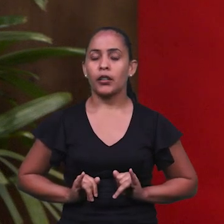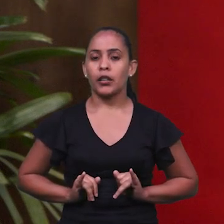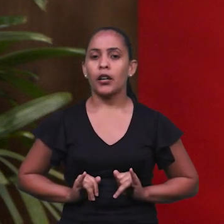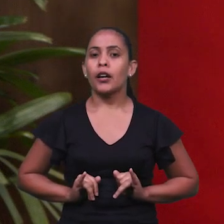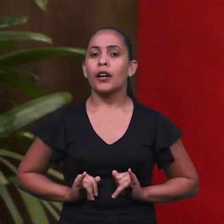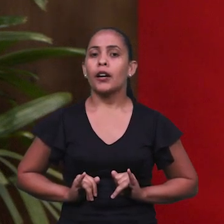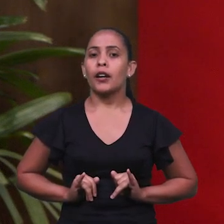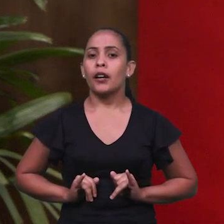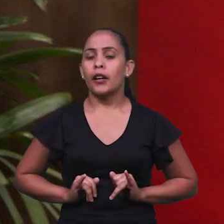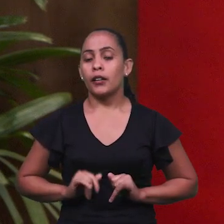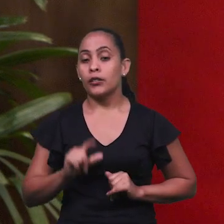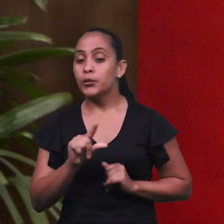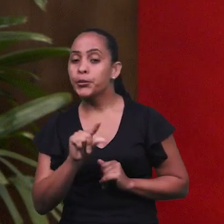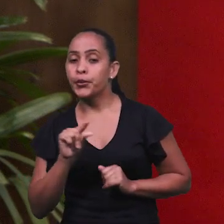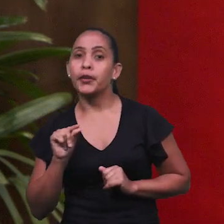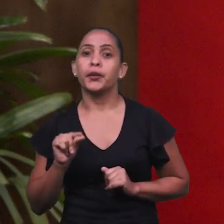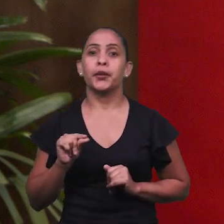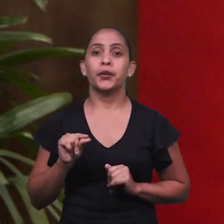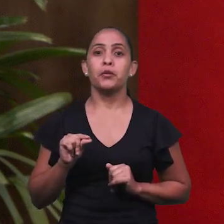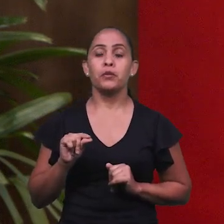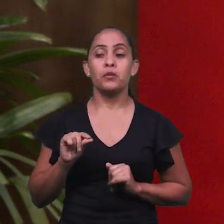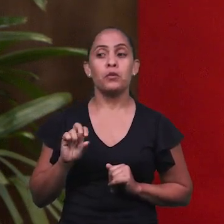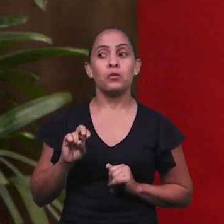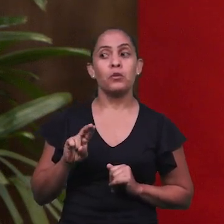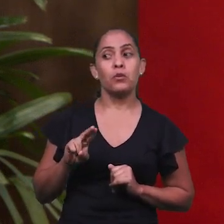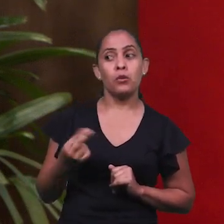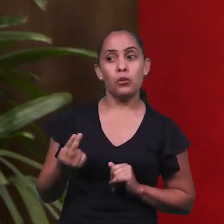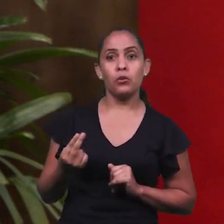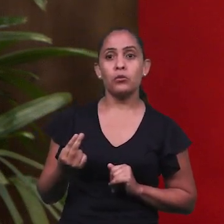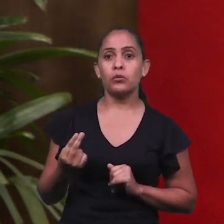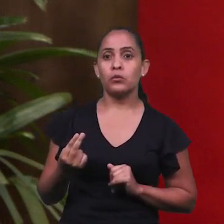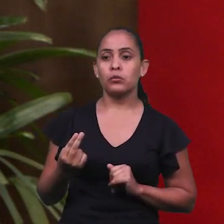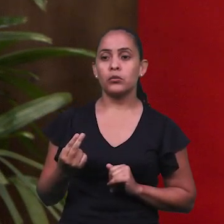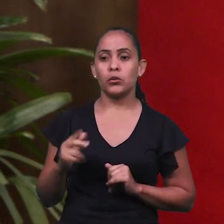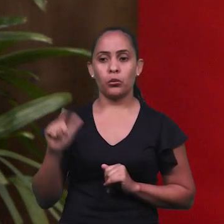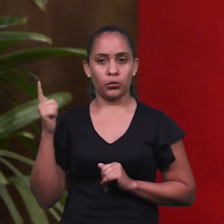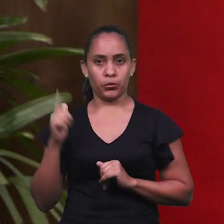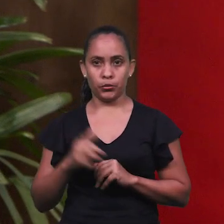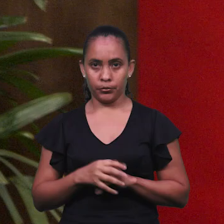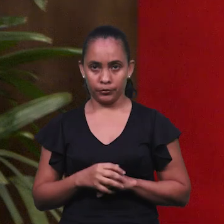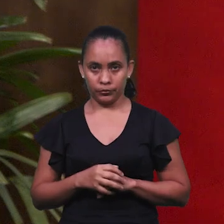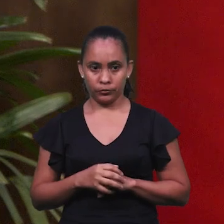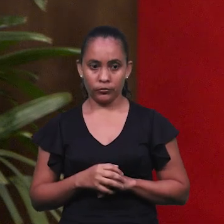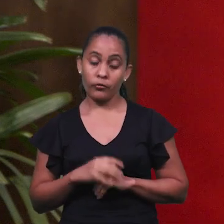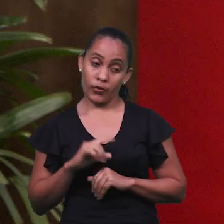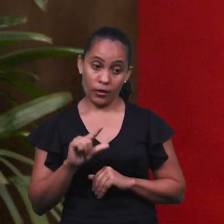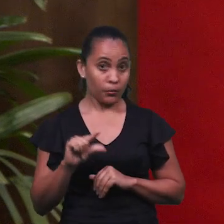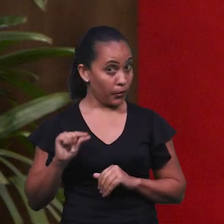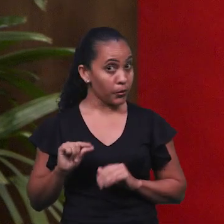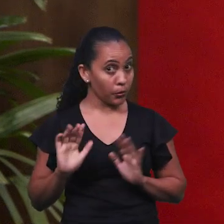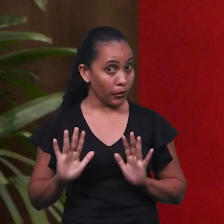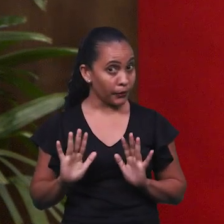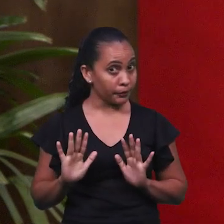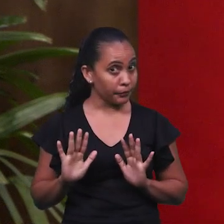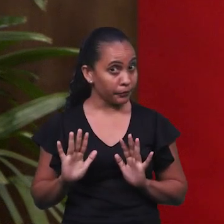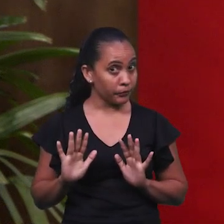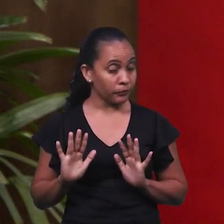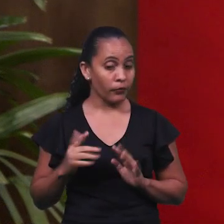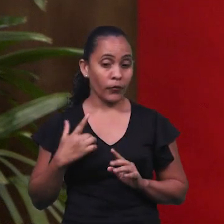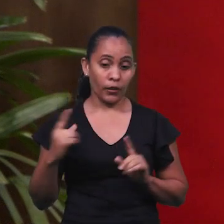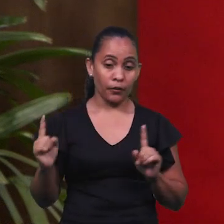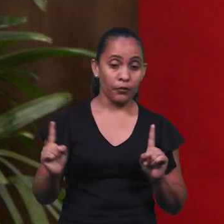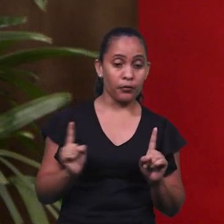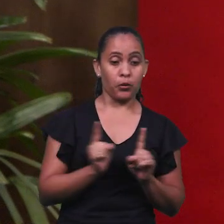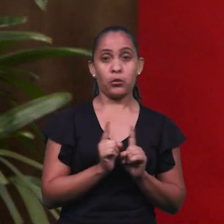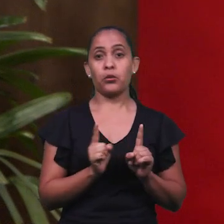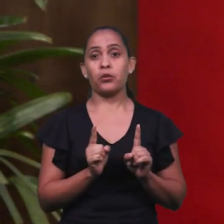uma consequência de má escolha ou foi por outro motivo? Má escolha. Uma má escolha, né? Ele se envolveu